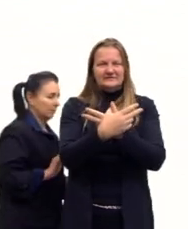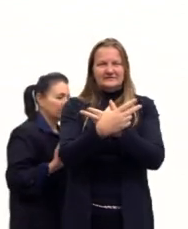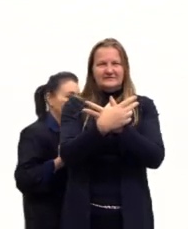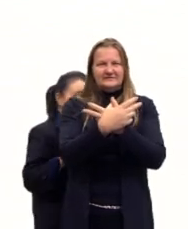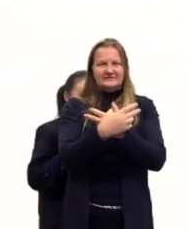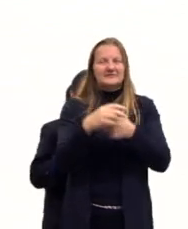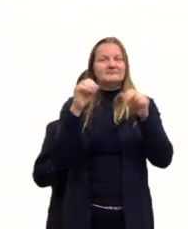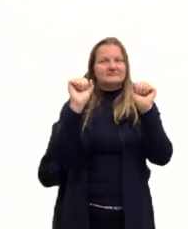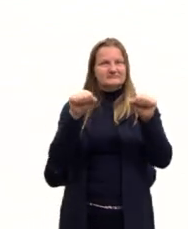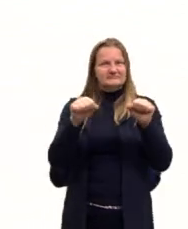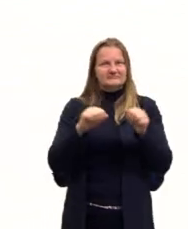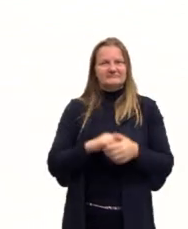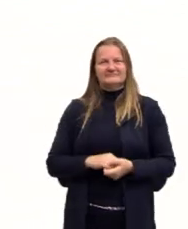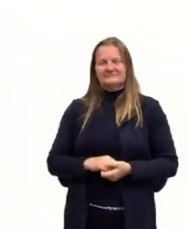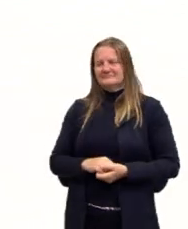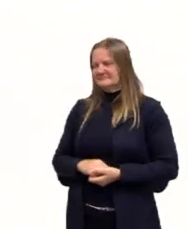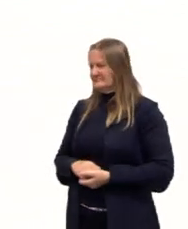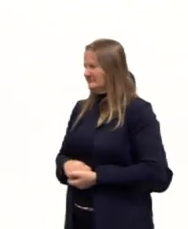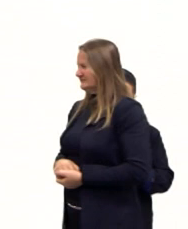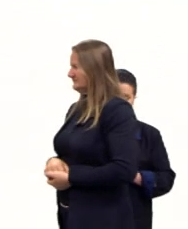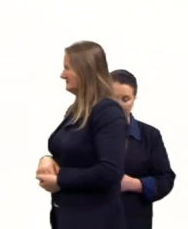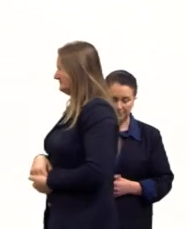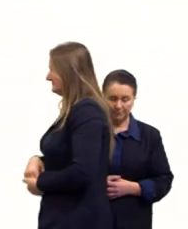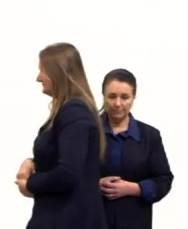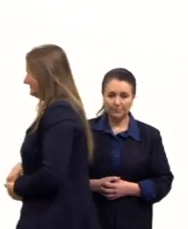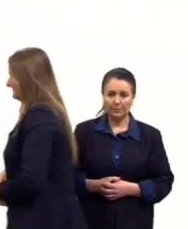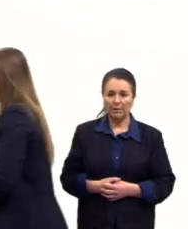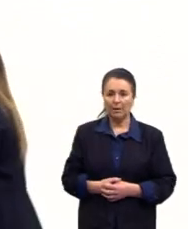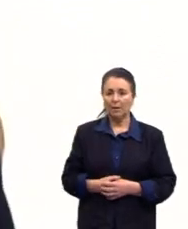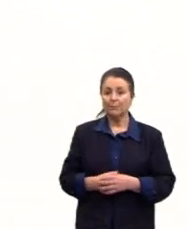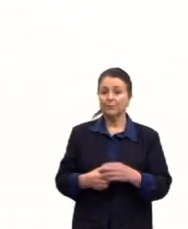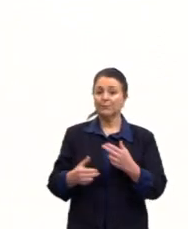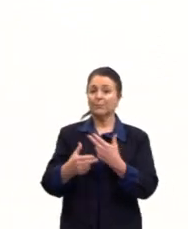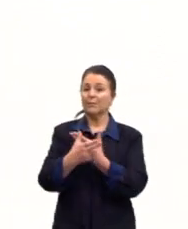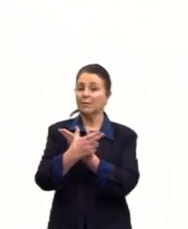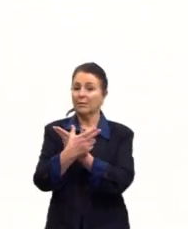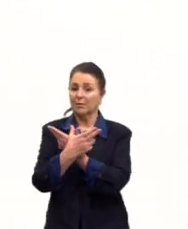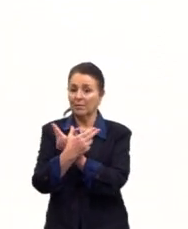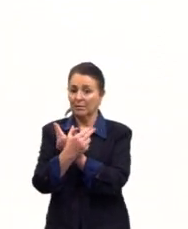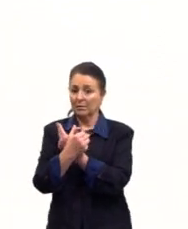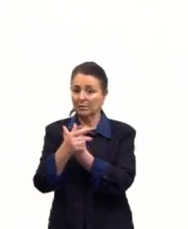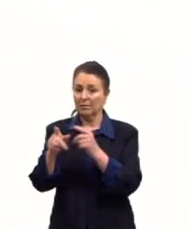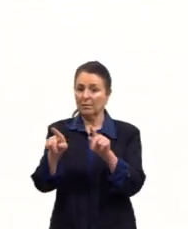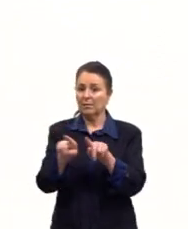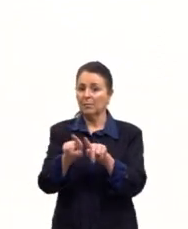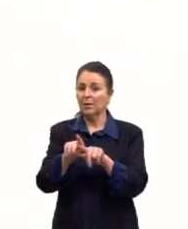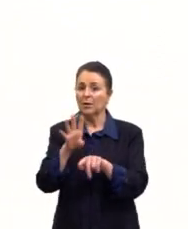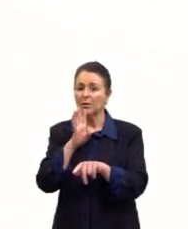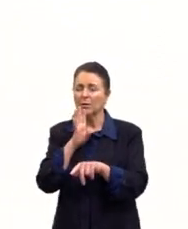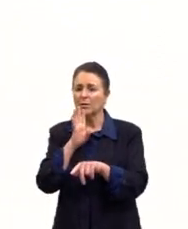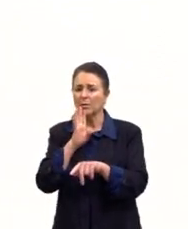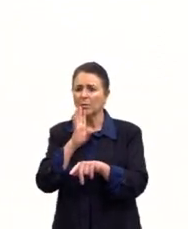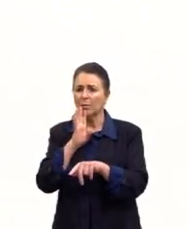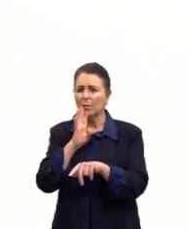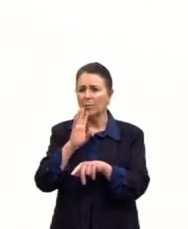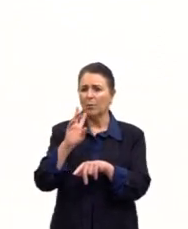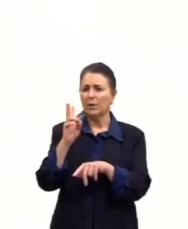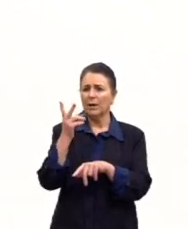muito bem ela também é conhecida como helicóptero cambito